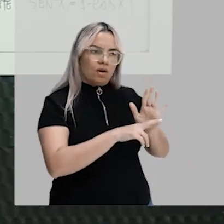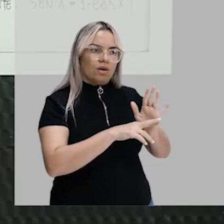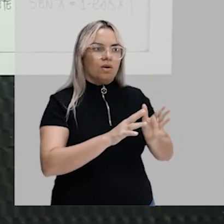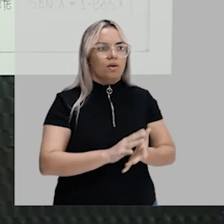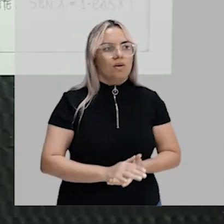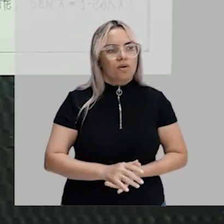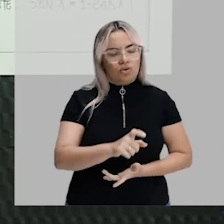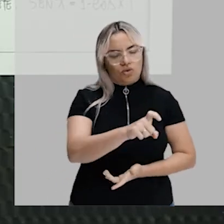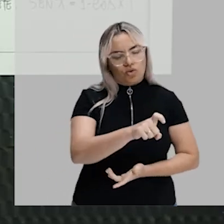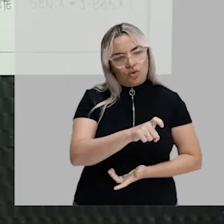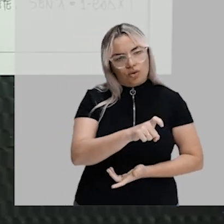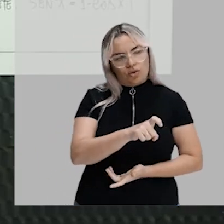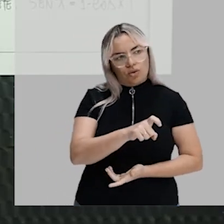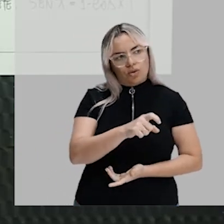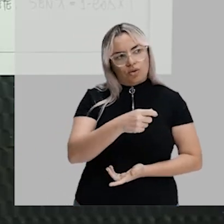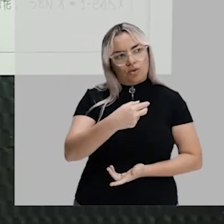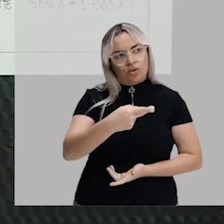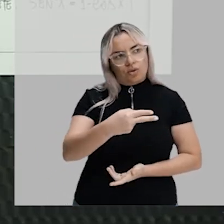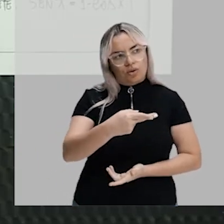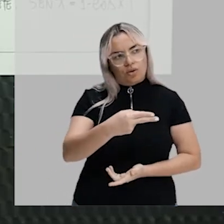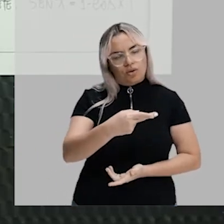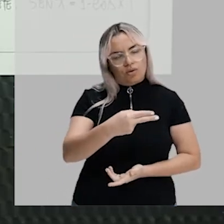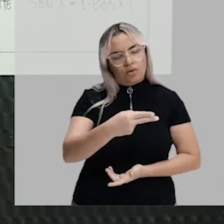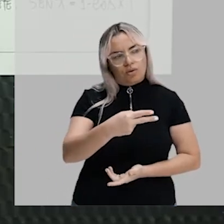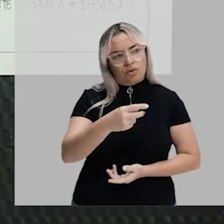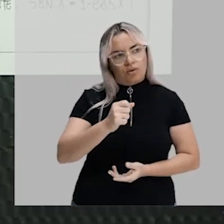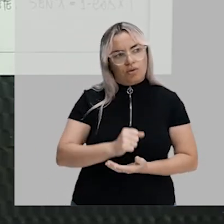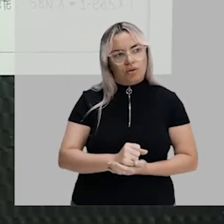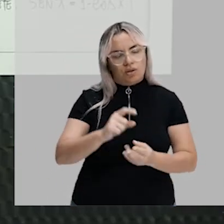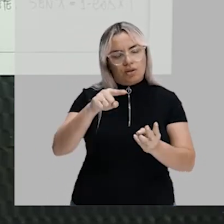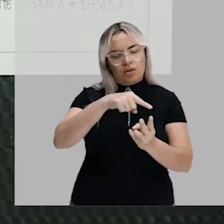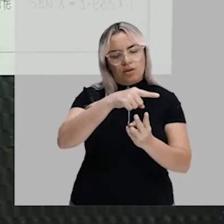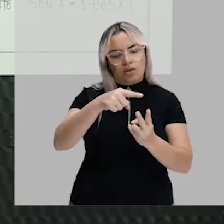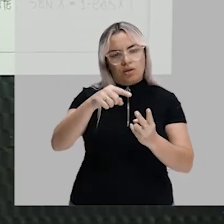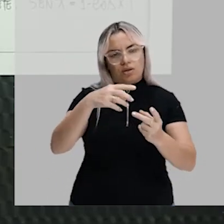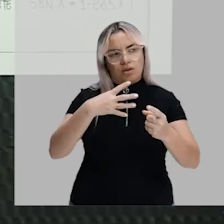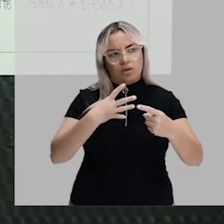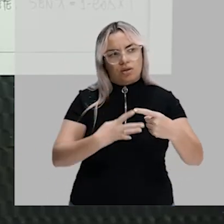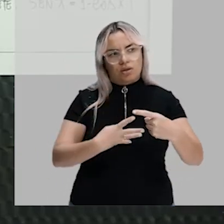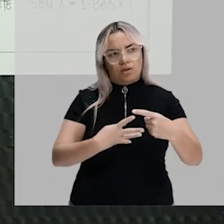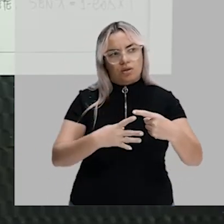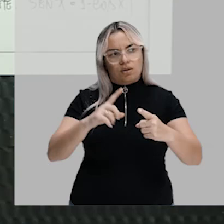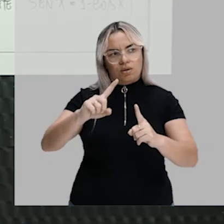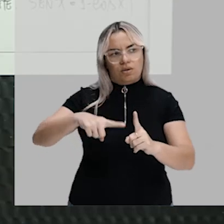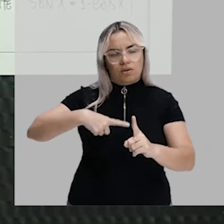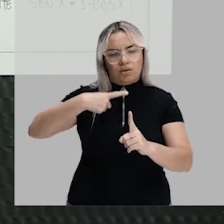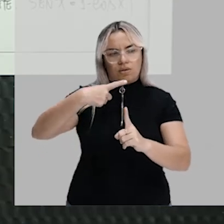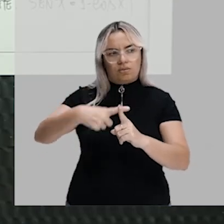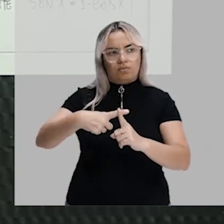igual a pi so 4 mais